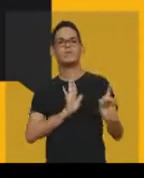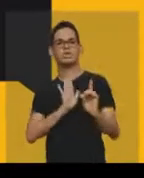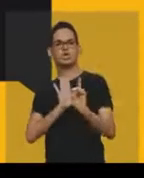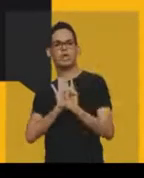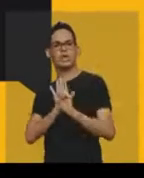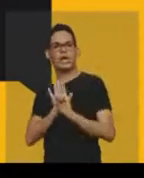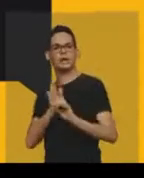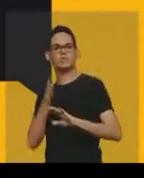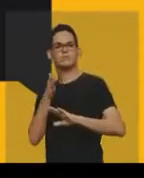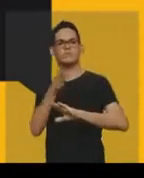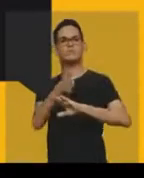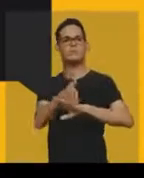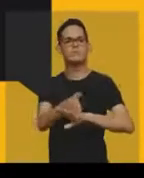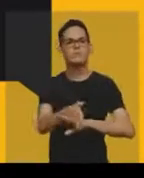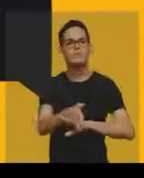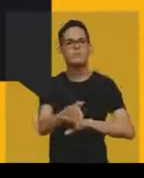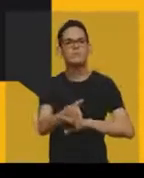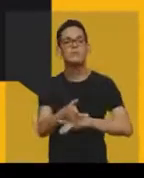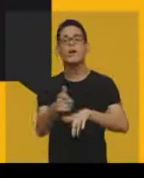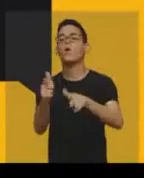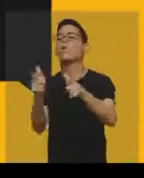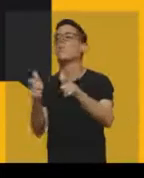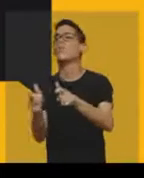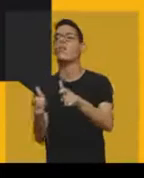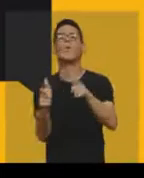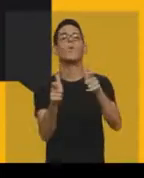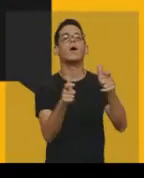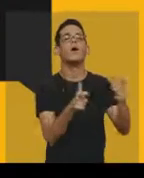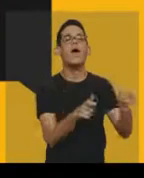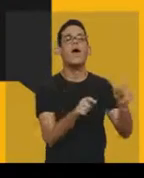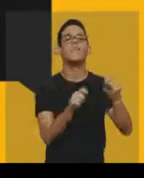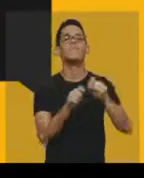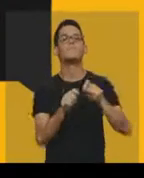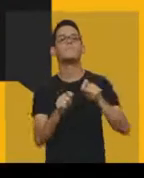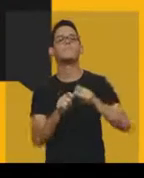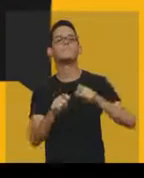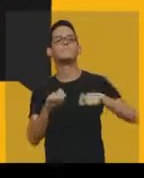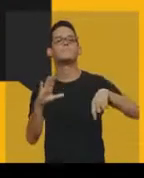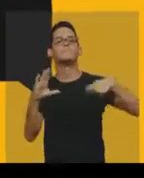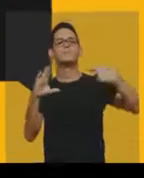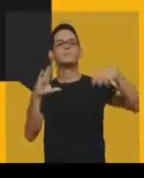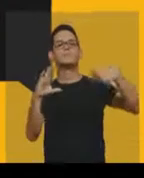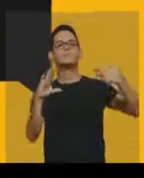personagem, onde essa gravação será feita,